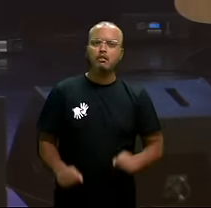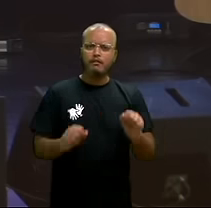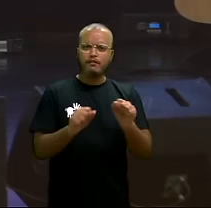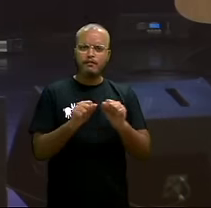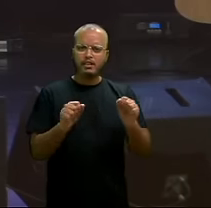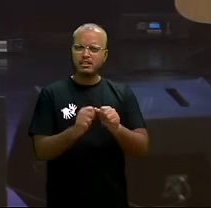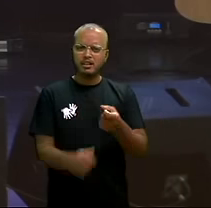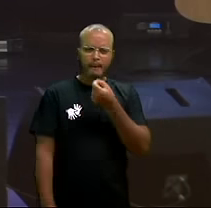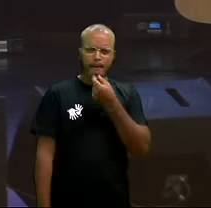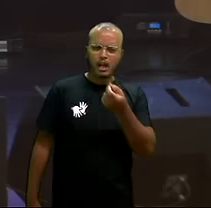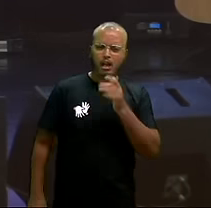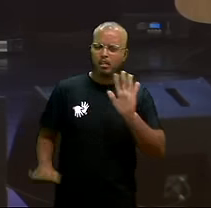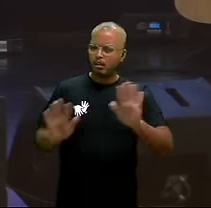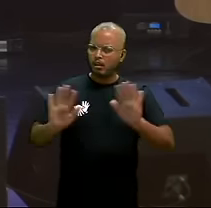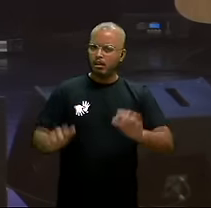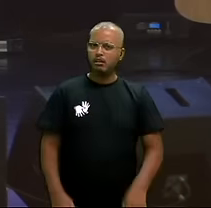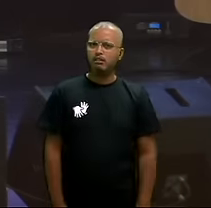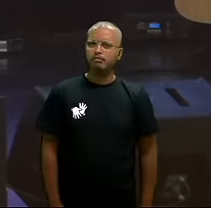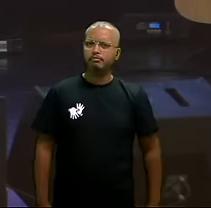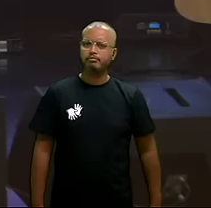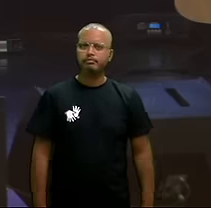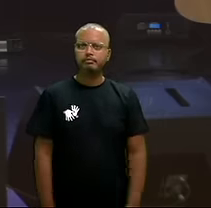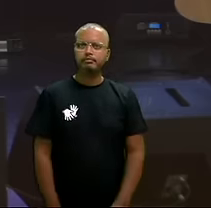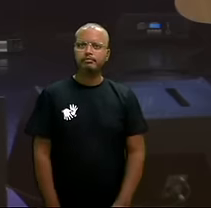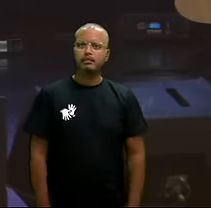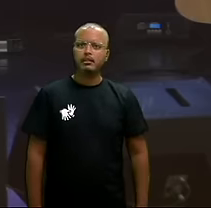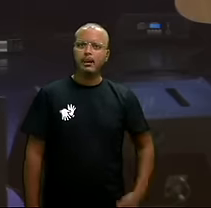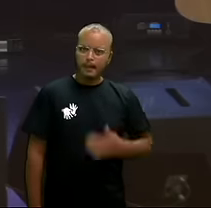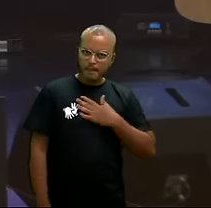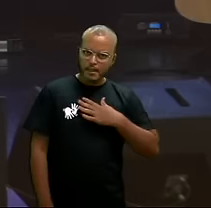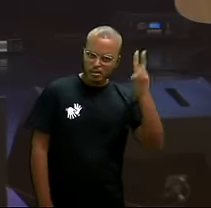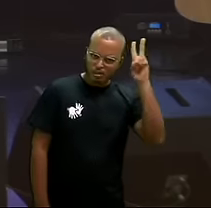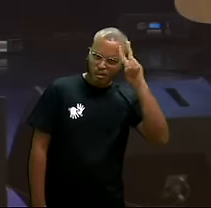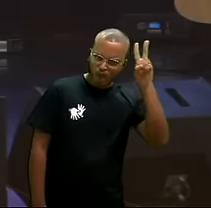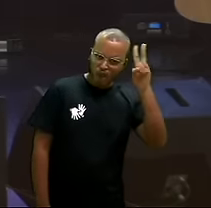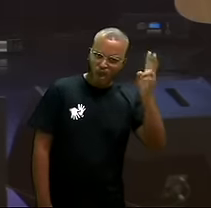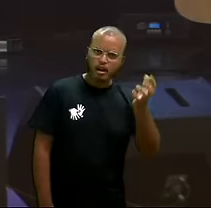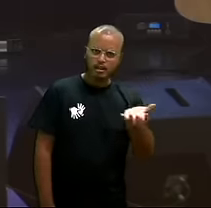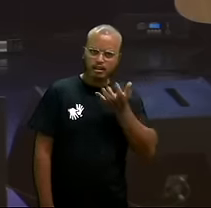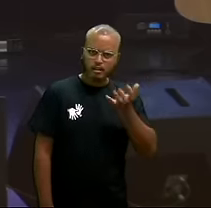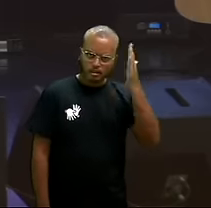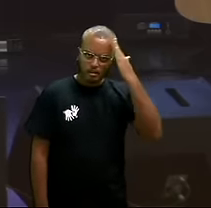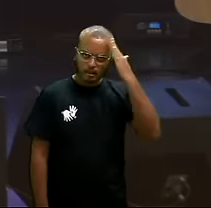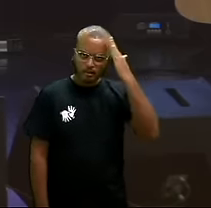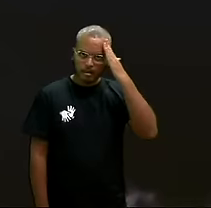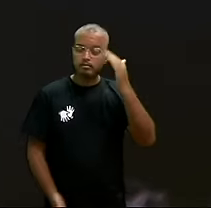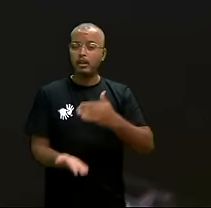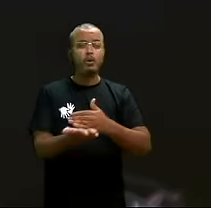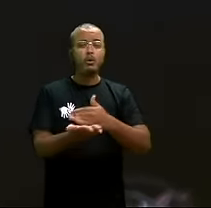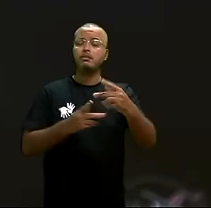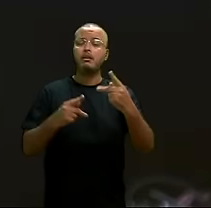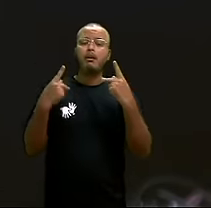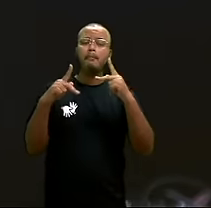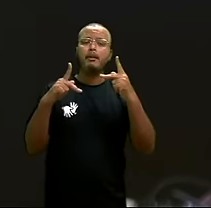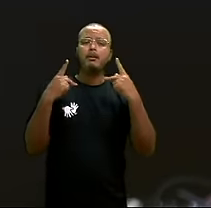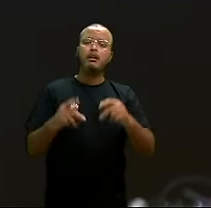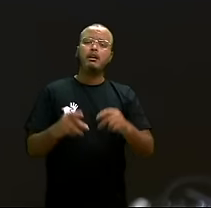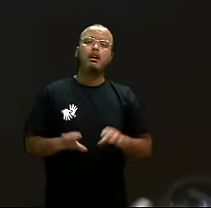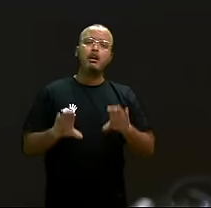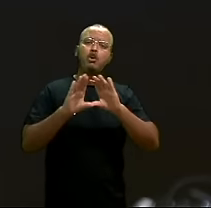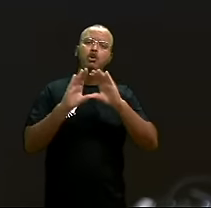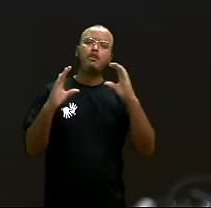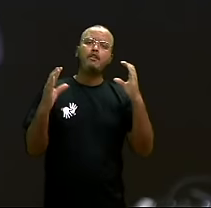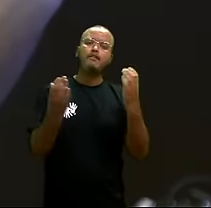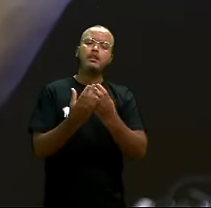ninguém. Vou te contar, quer saber minha história? Vou te contar minha história, vamos lá, pronto. Aí comecei, acabou a conferência, acabou aquele